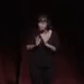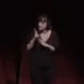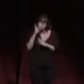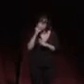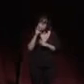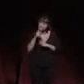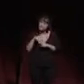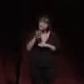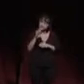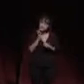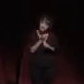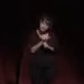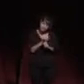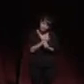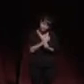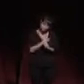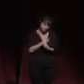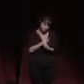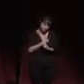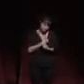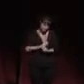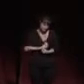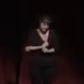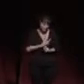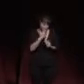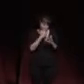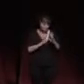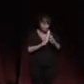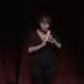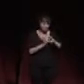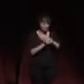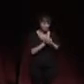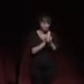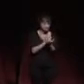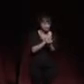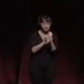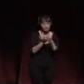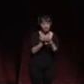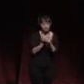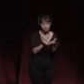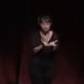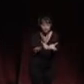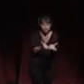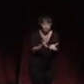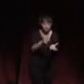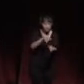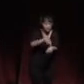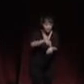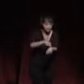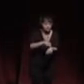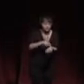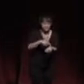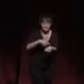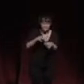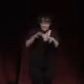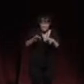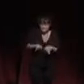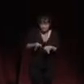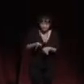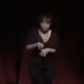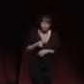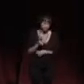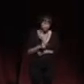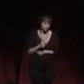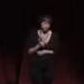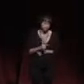uma forma mais artística de viver. É uma coisa mais ligada à exploração, não há certezas.